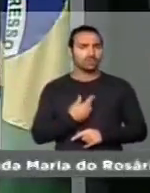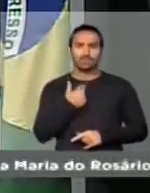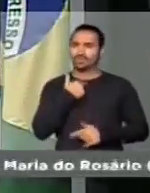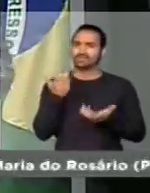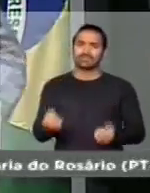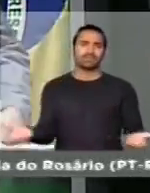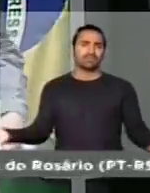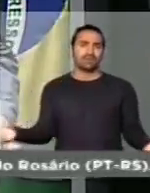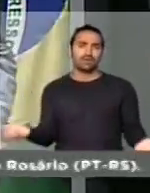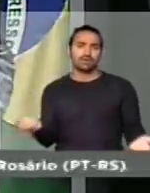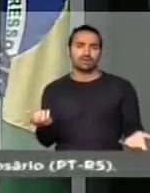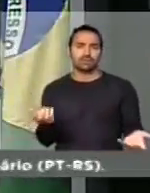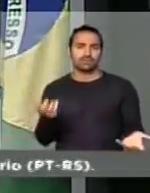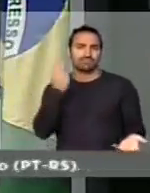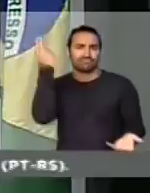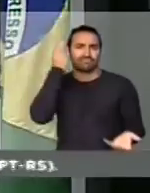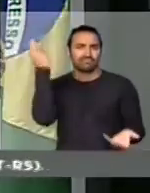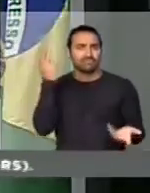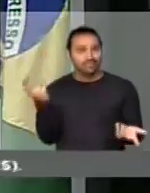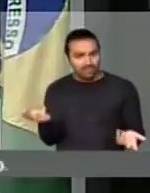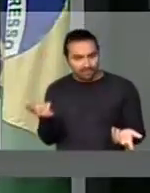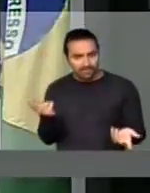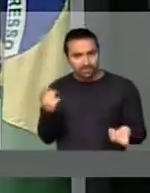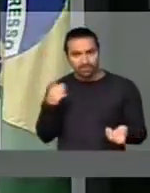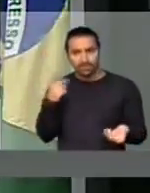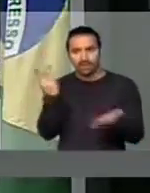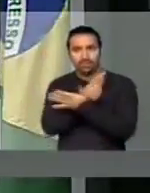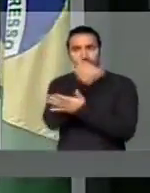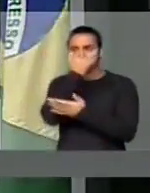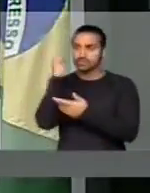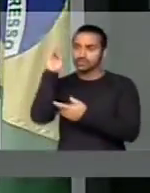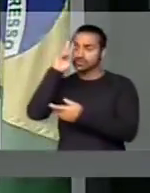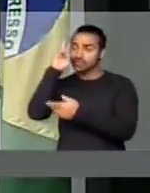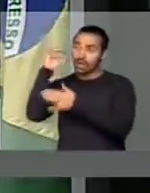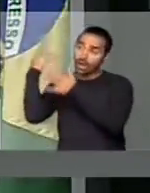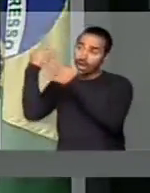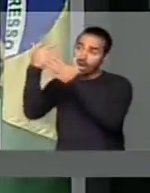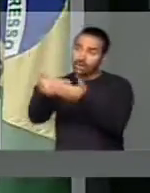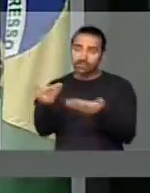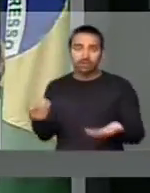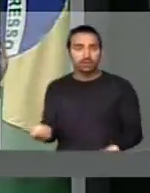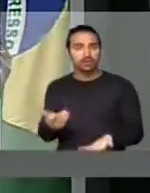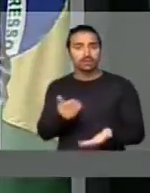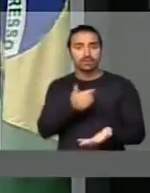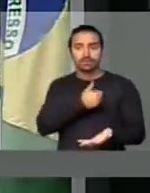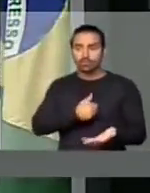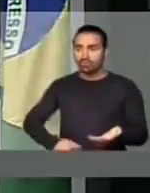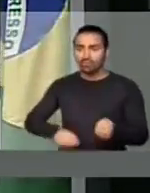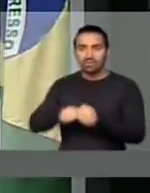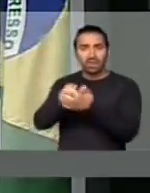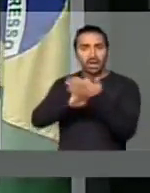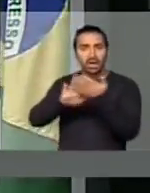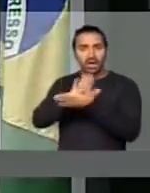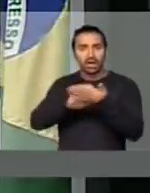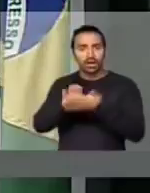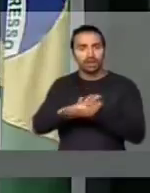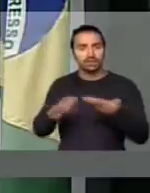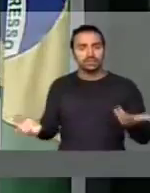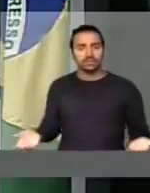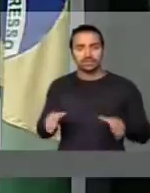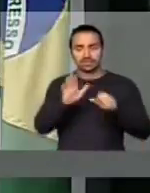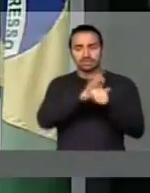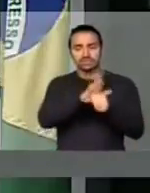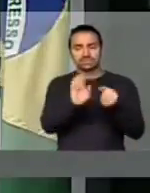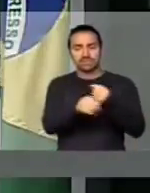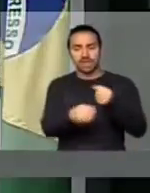aceitar isso. Não cabe você ter uma negligência histórica, as gestões não cuidam do assunto, nós temos uma das menores taxas de saneamento básico